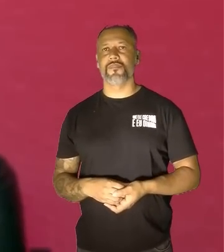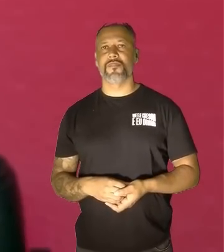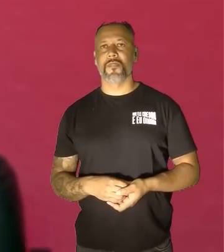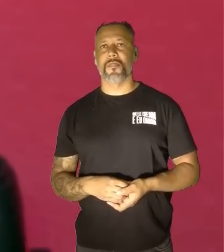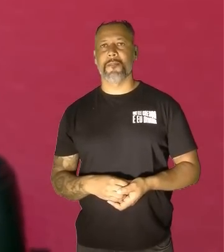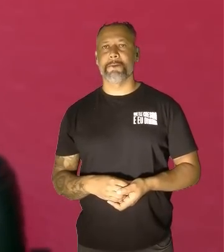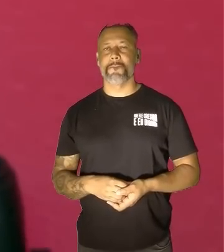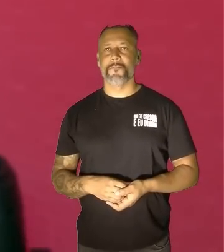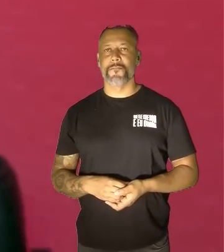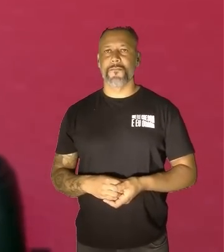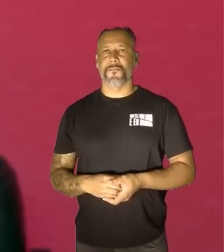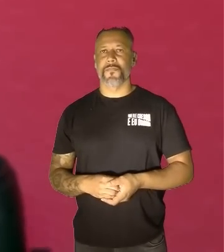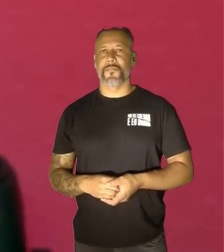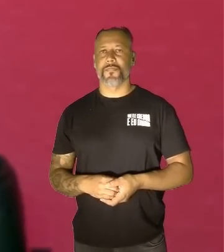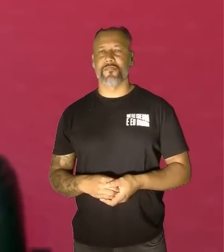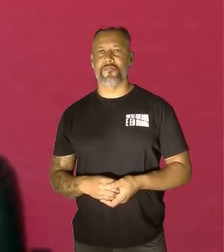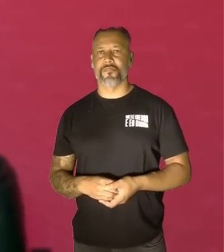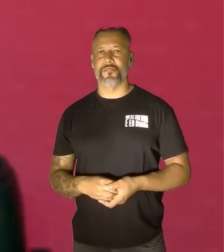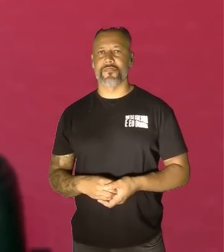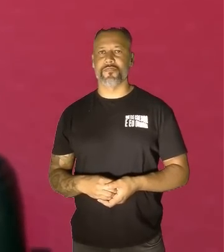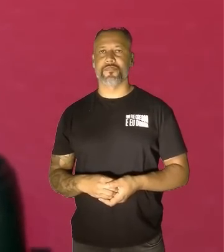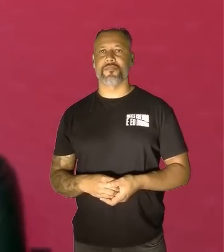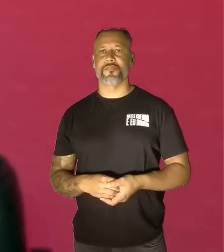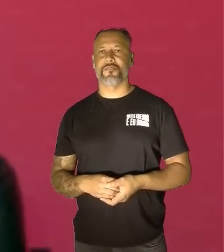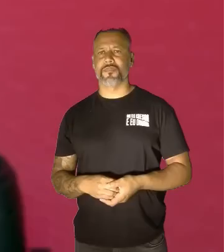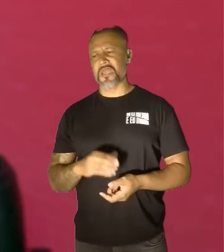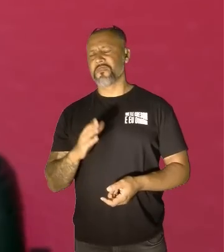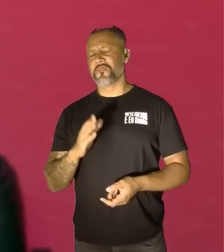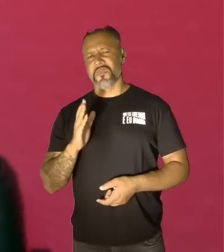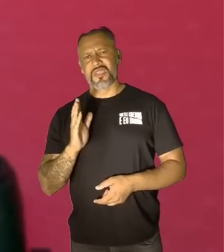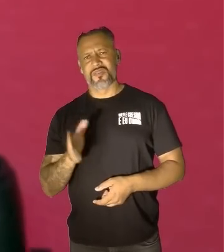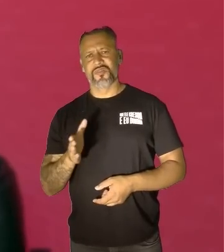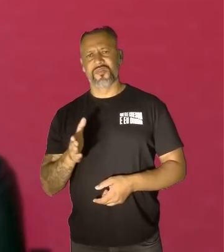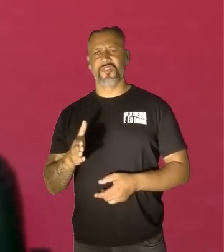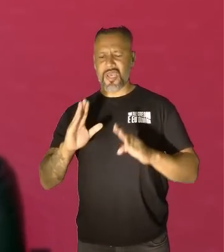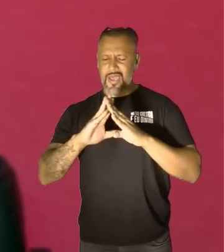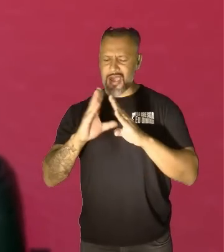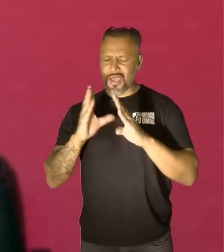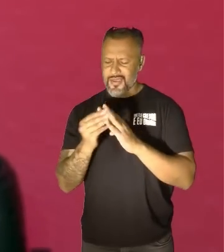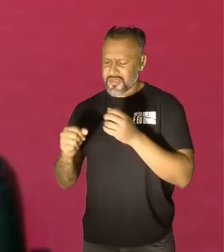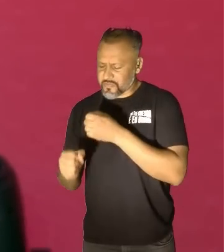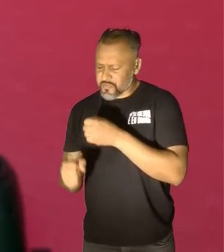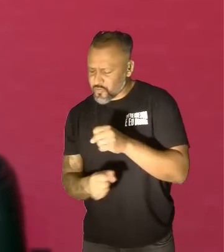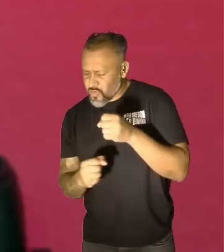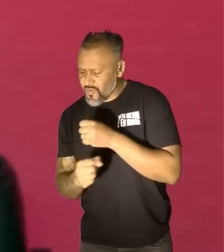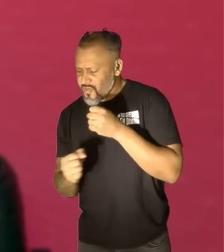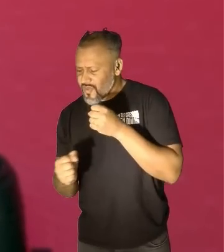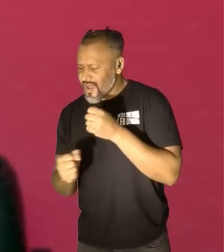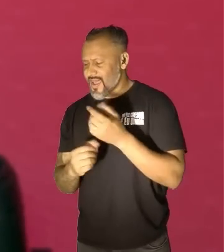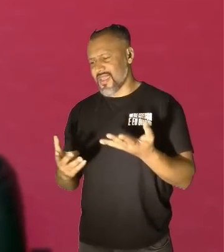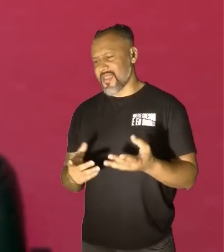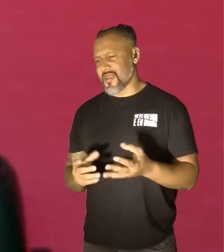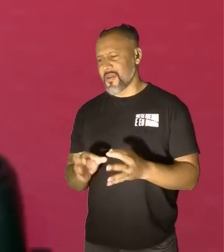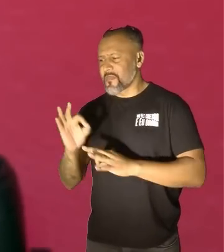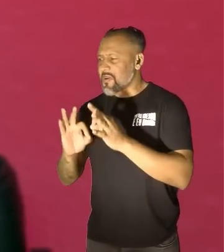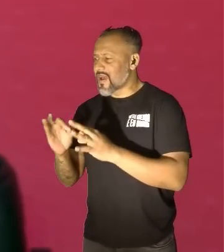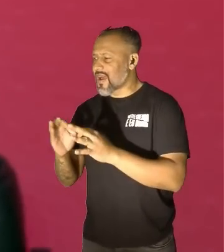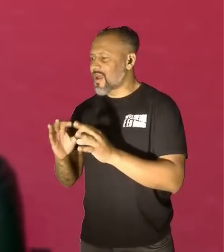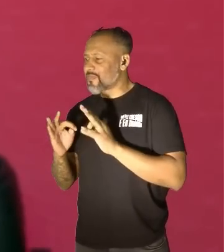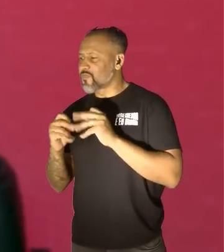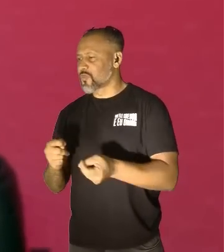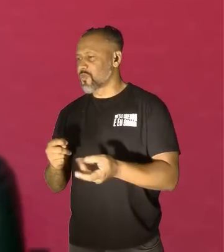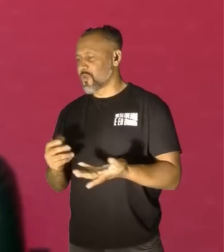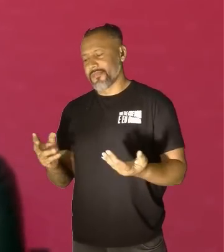O serviço acabou. Já varremos o templo, já pregamos, apaga as luzes, vamos dormir. E